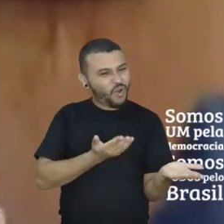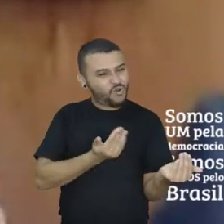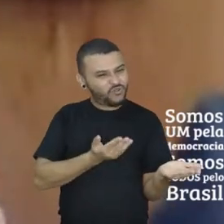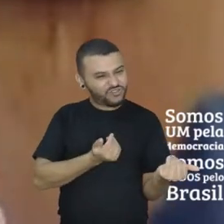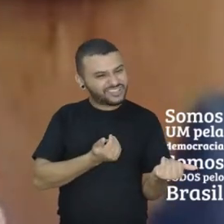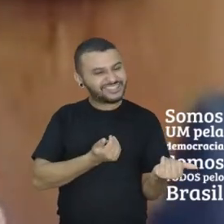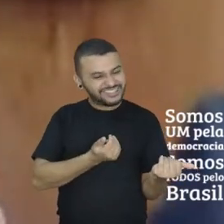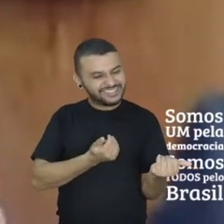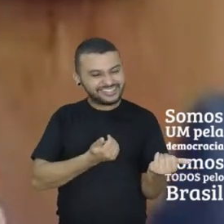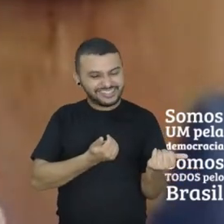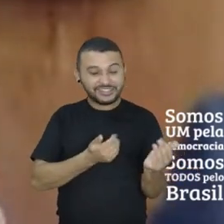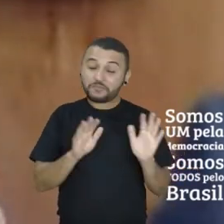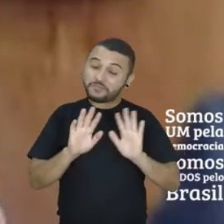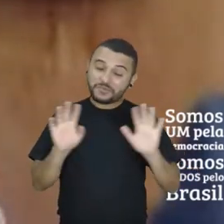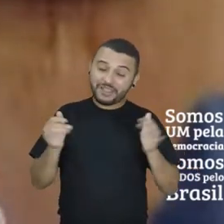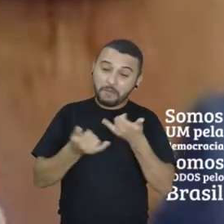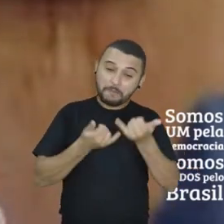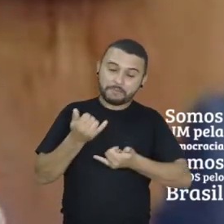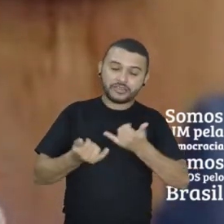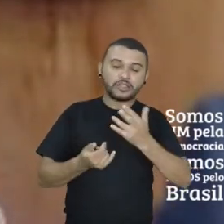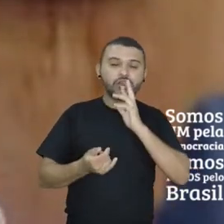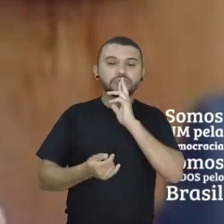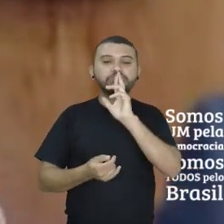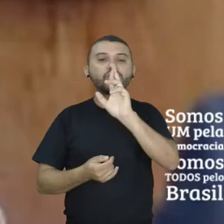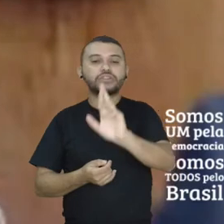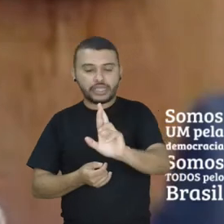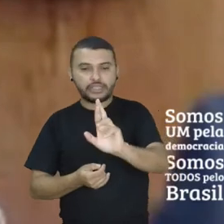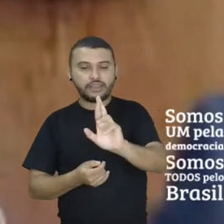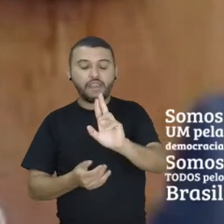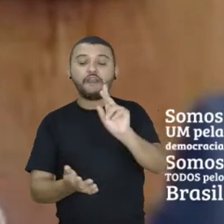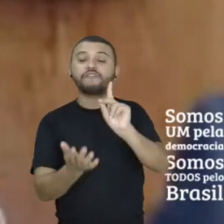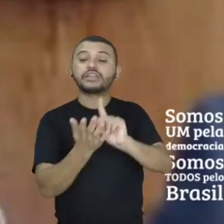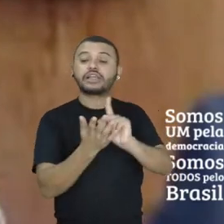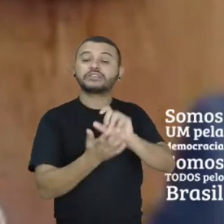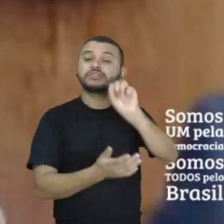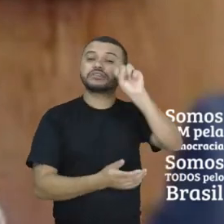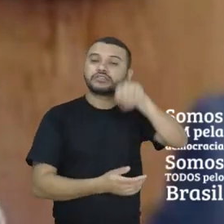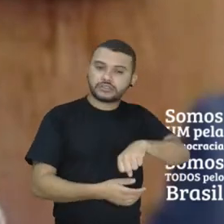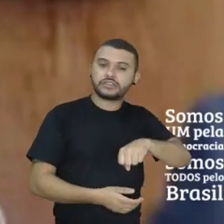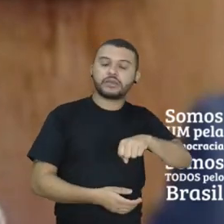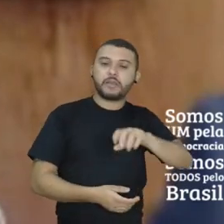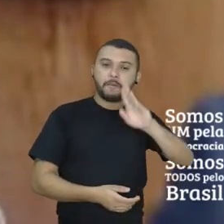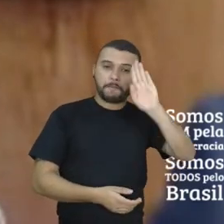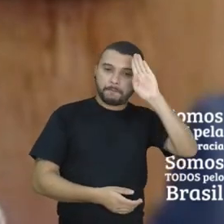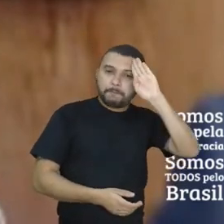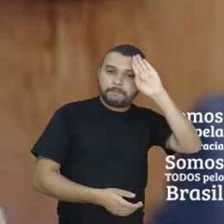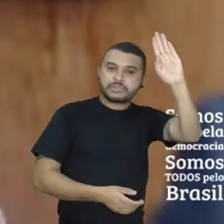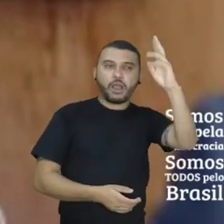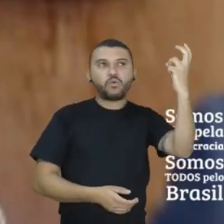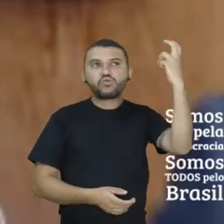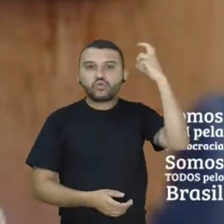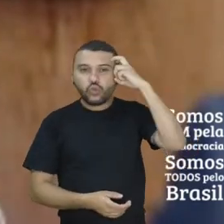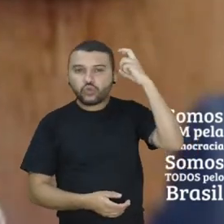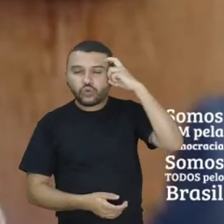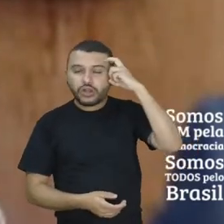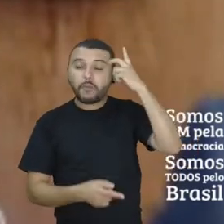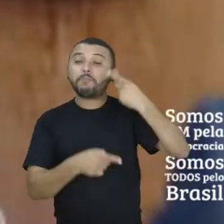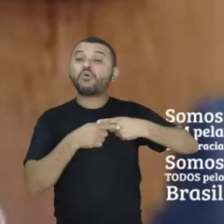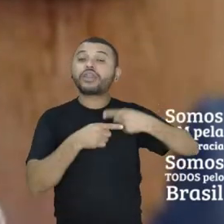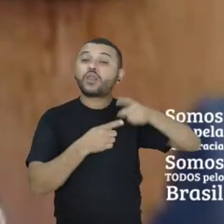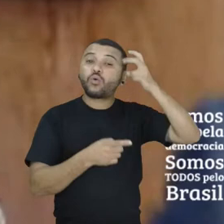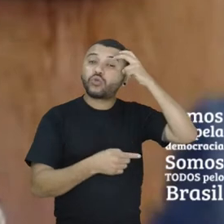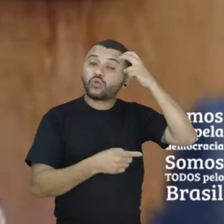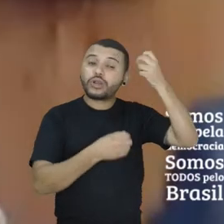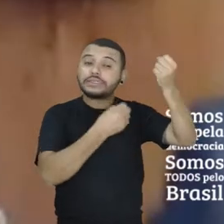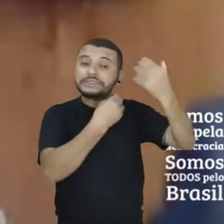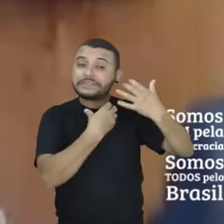Mas só respondendo, amiga, sim, a prioridade é a cultura. Primeiro, ela nos educa, né? Você